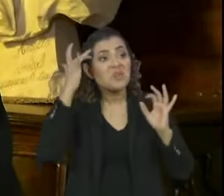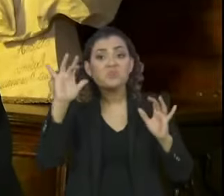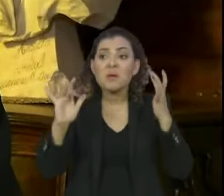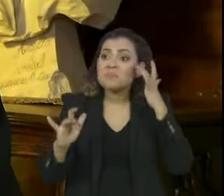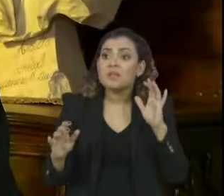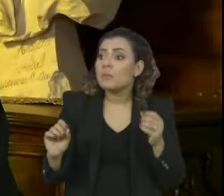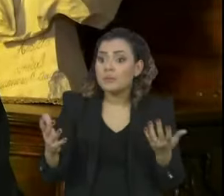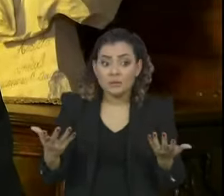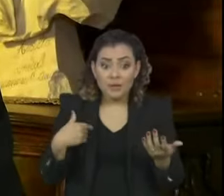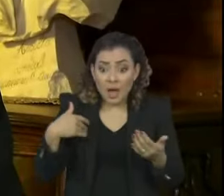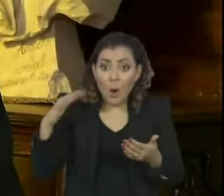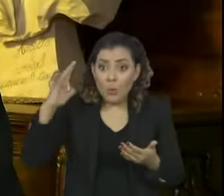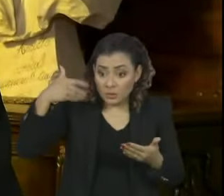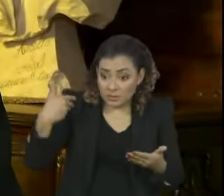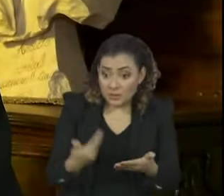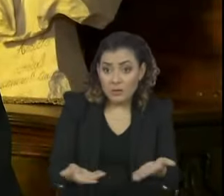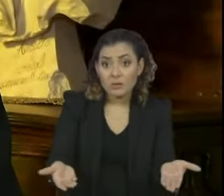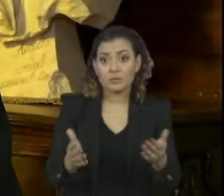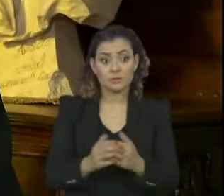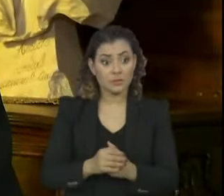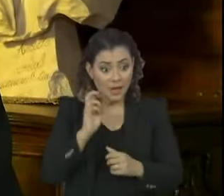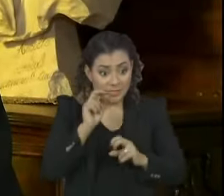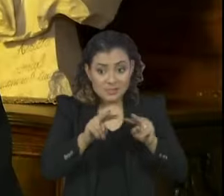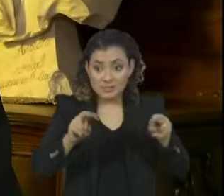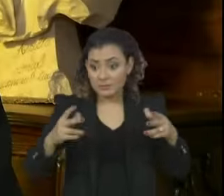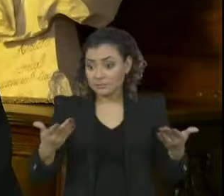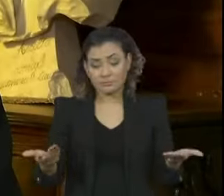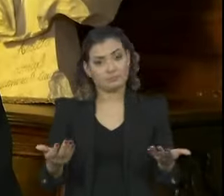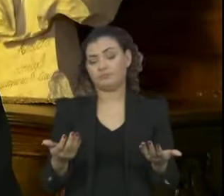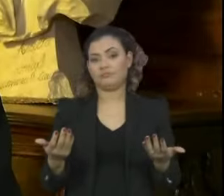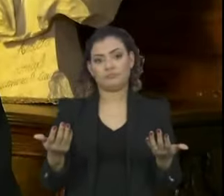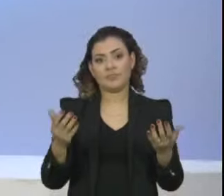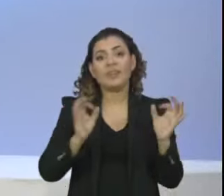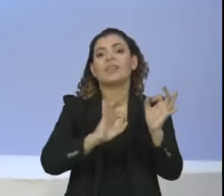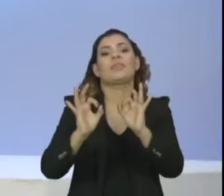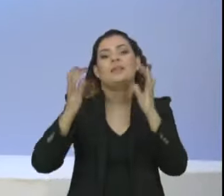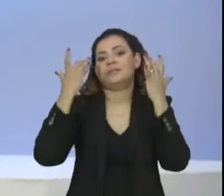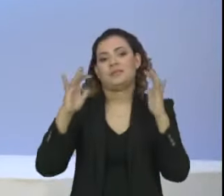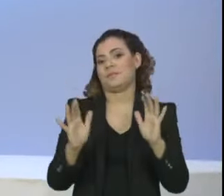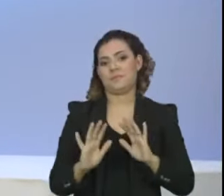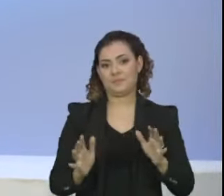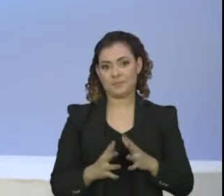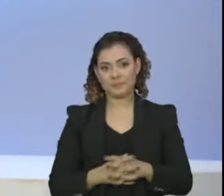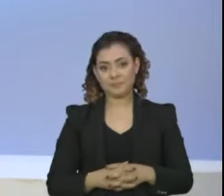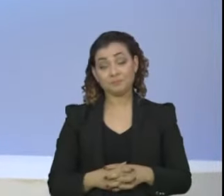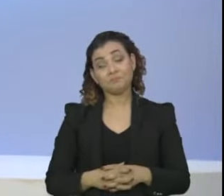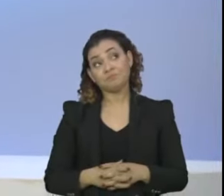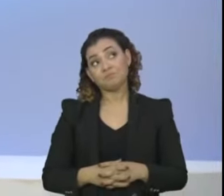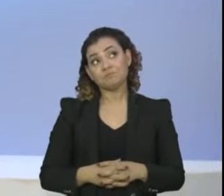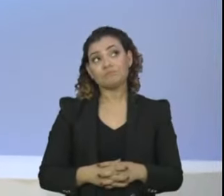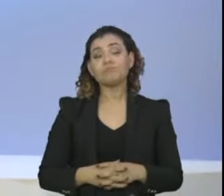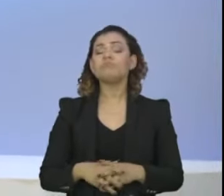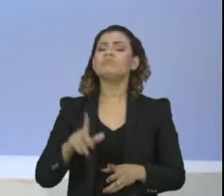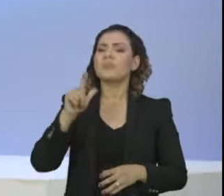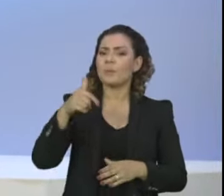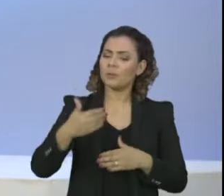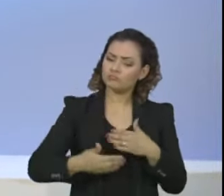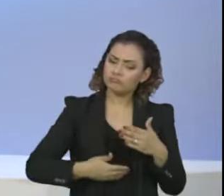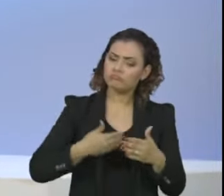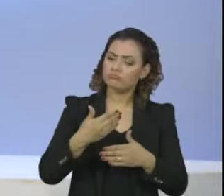as coisas fossem se desenvolver como acabaram se desenvolvendo de pois